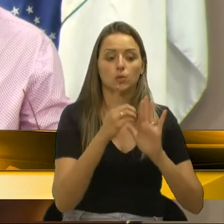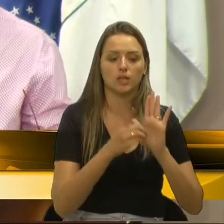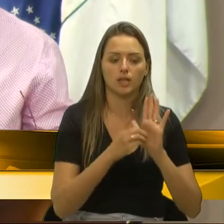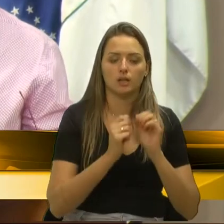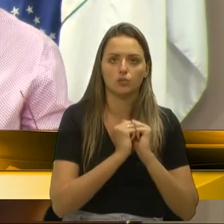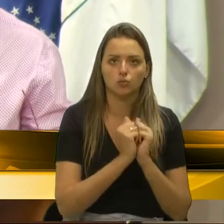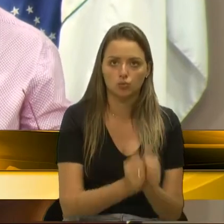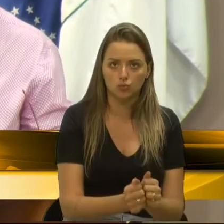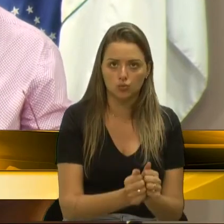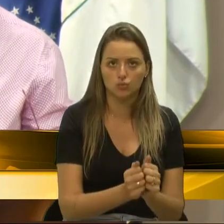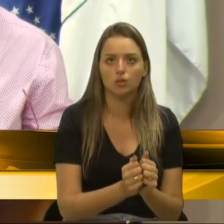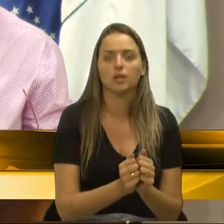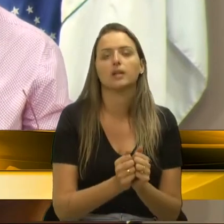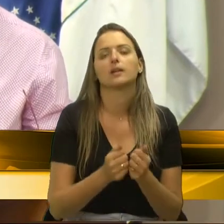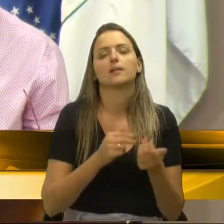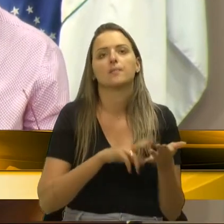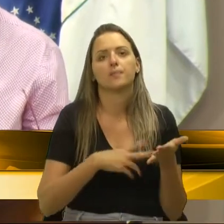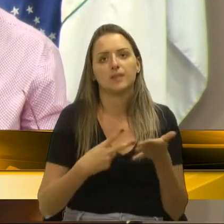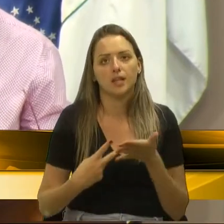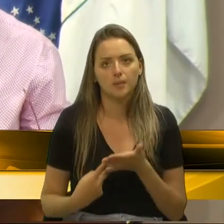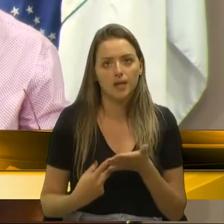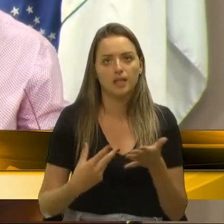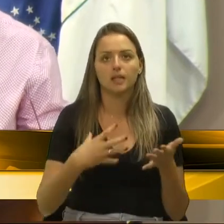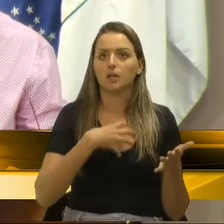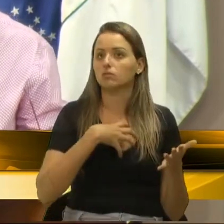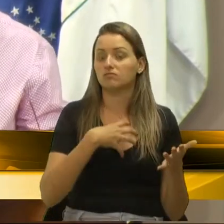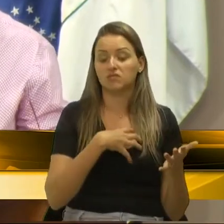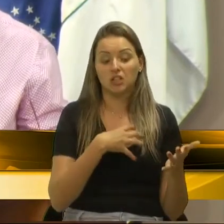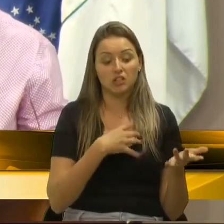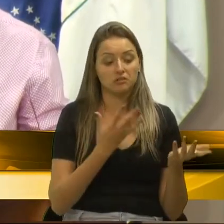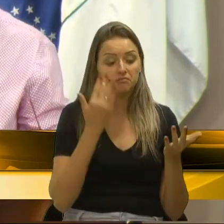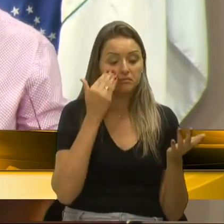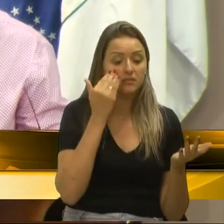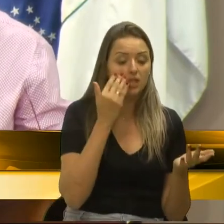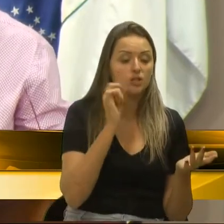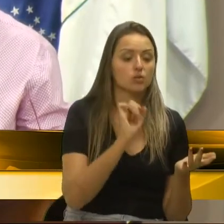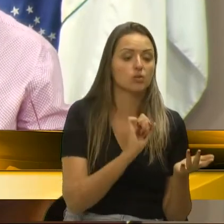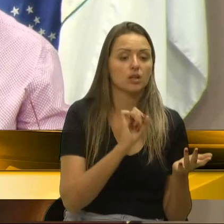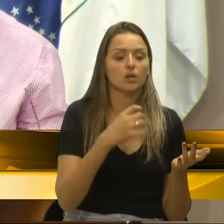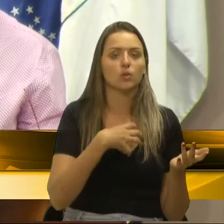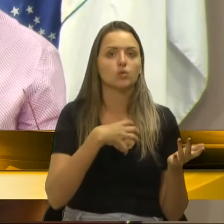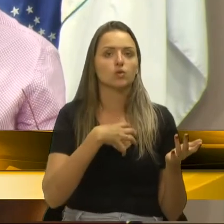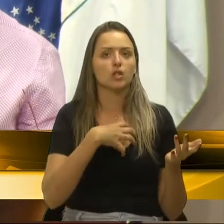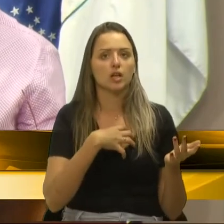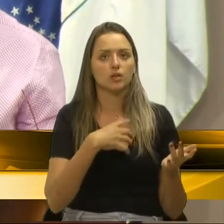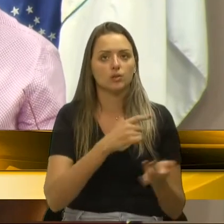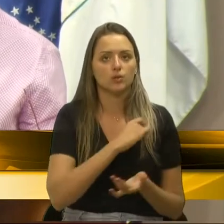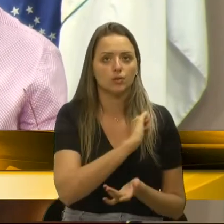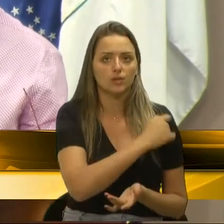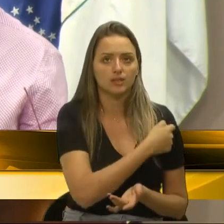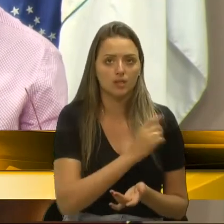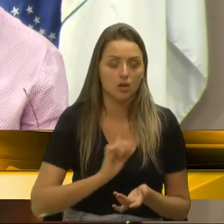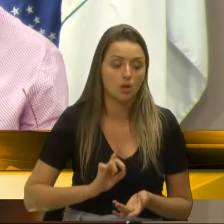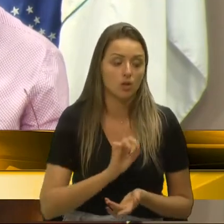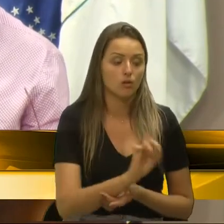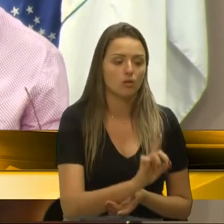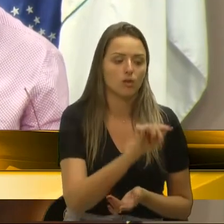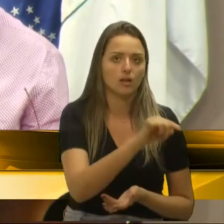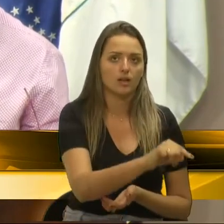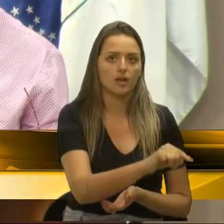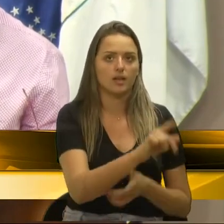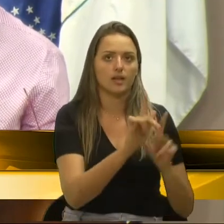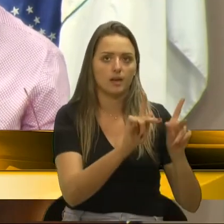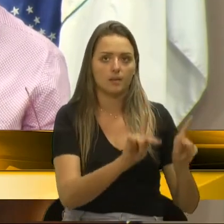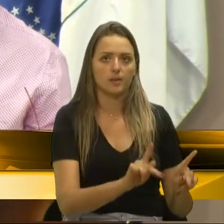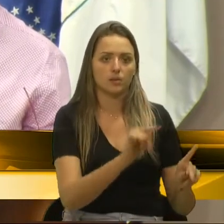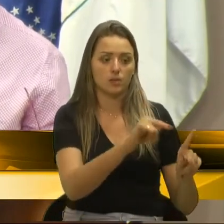E eles interpretam da maneira que bem entende, porque da fórmula que o fiscal foi lá e mandou aquele